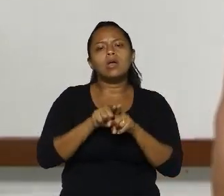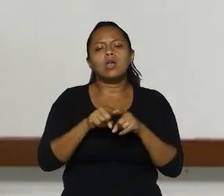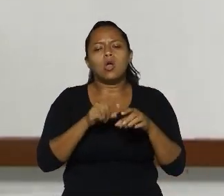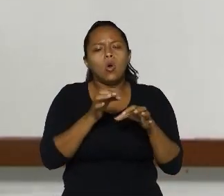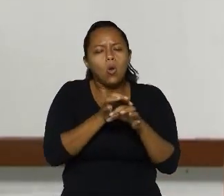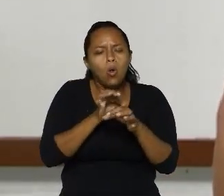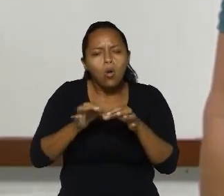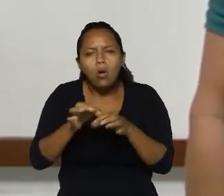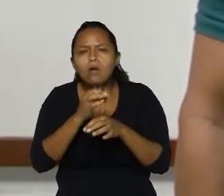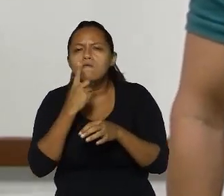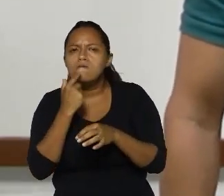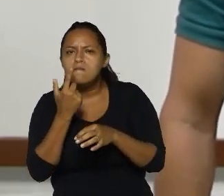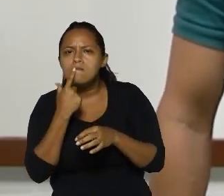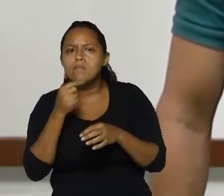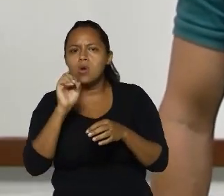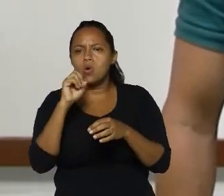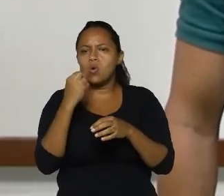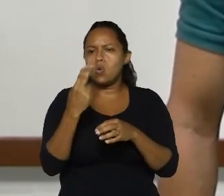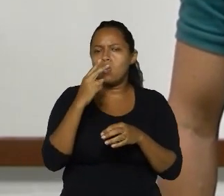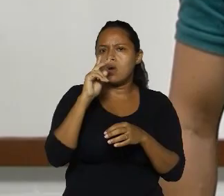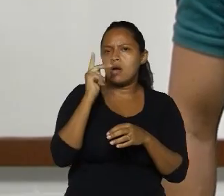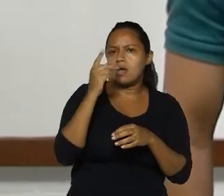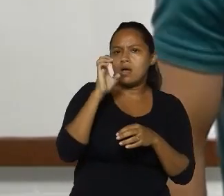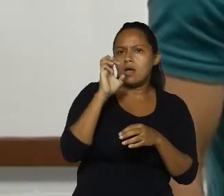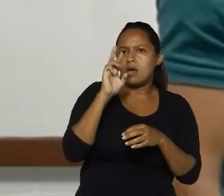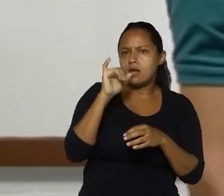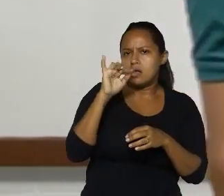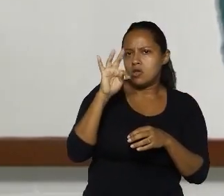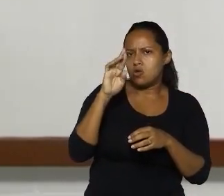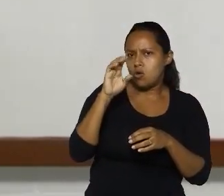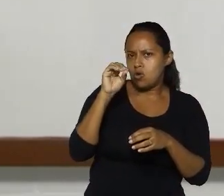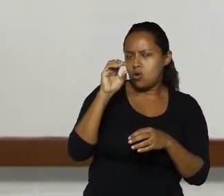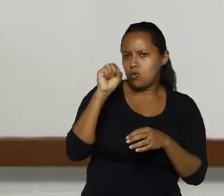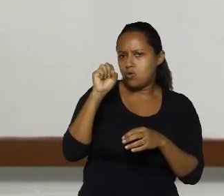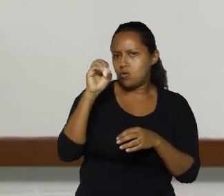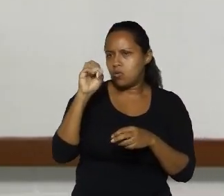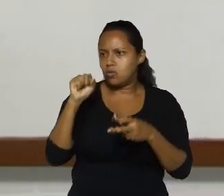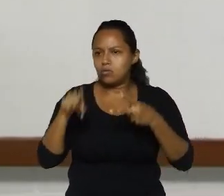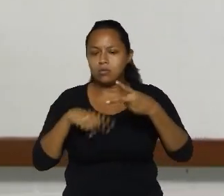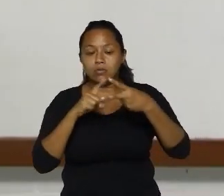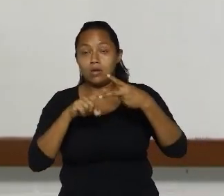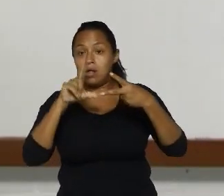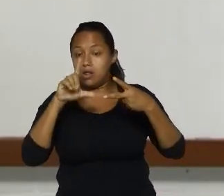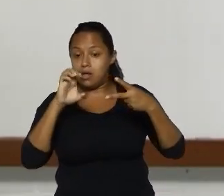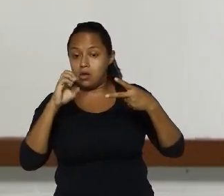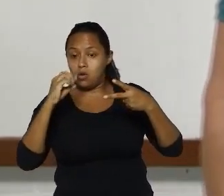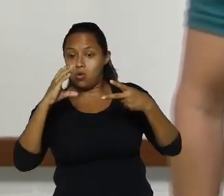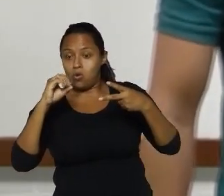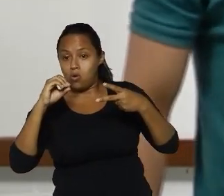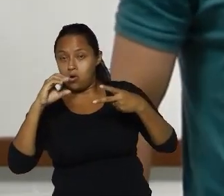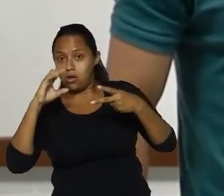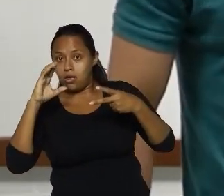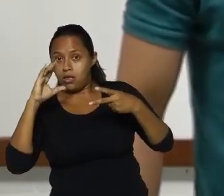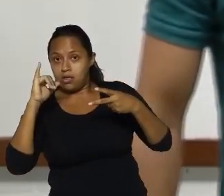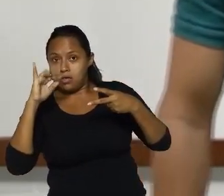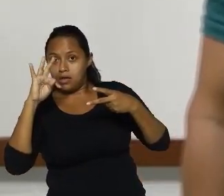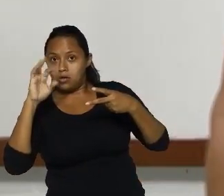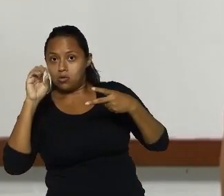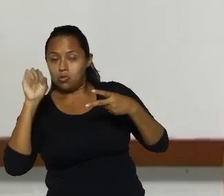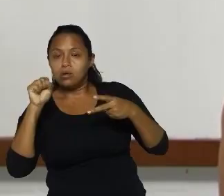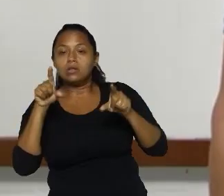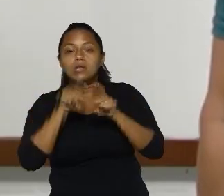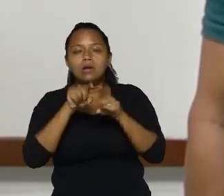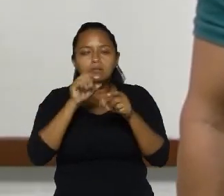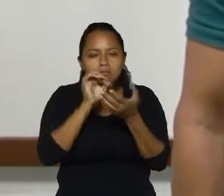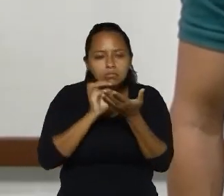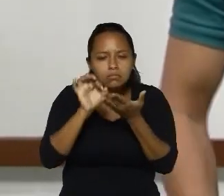glóbulos vermelhos ou eritrócitos. Nós temos os leucócitos, chamados também de